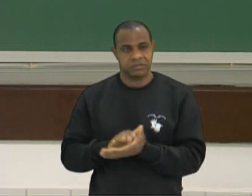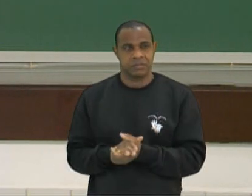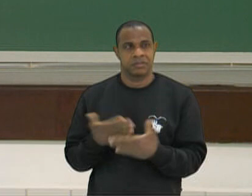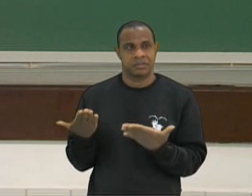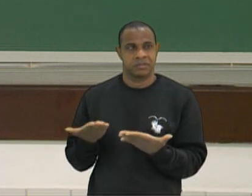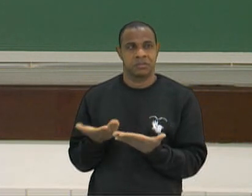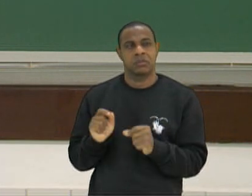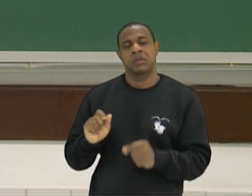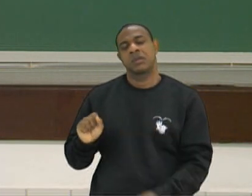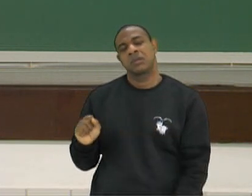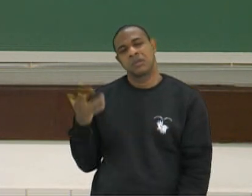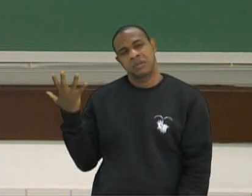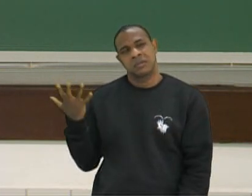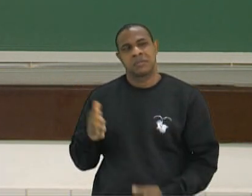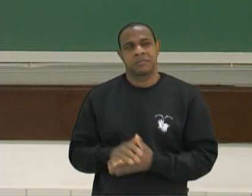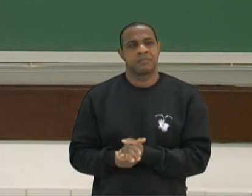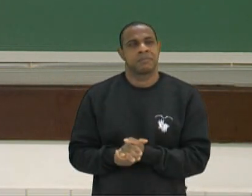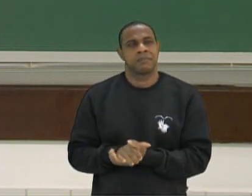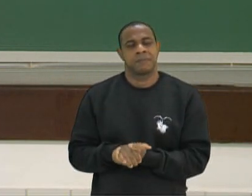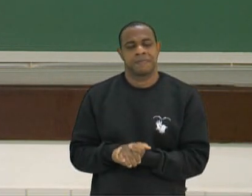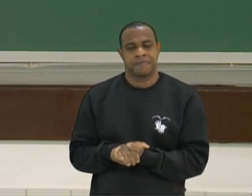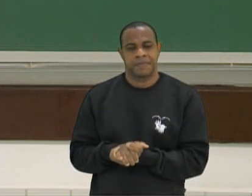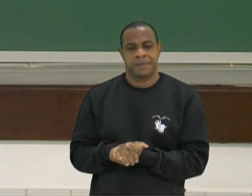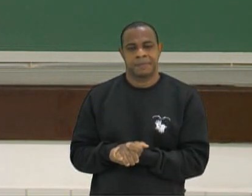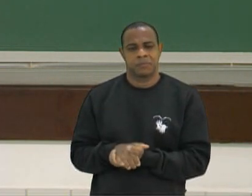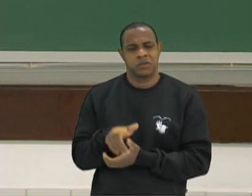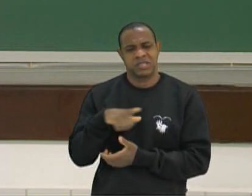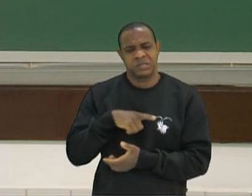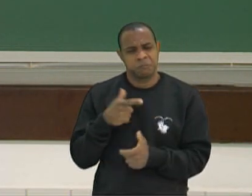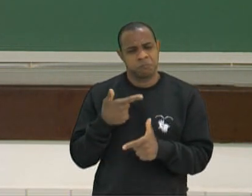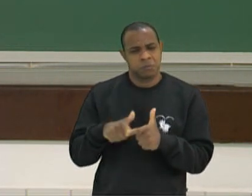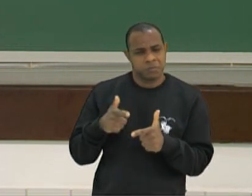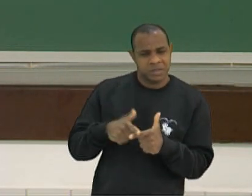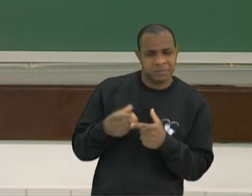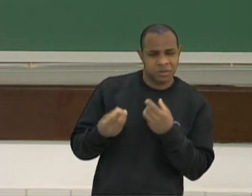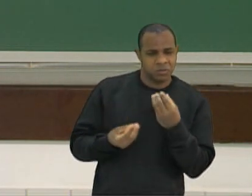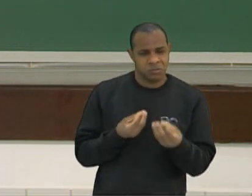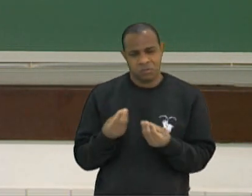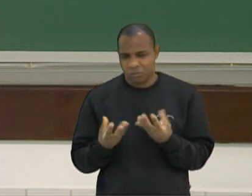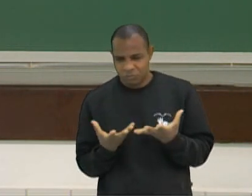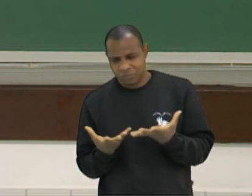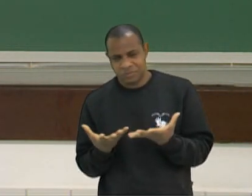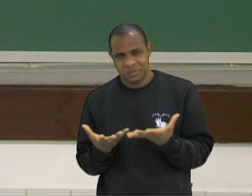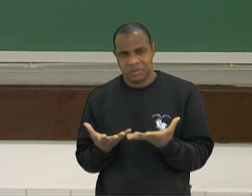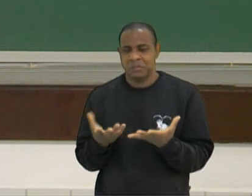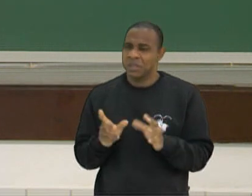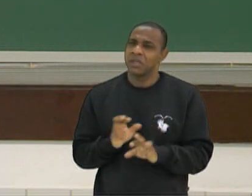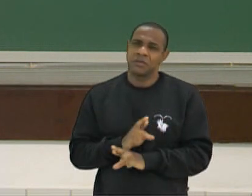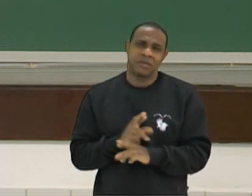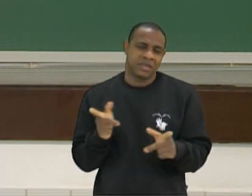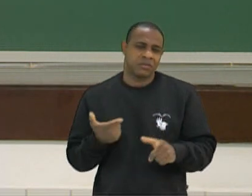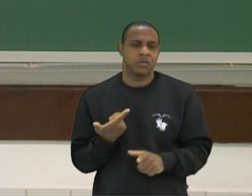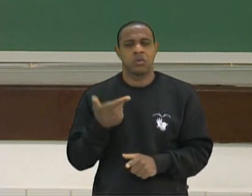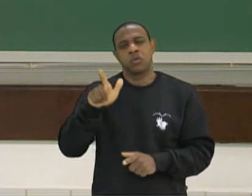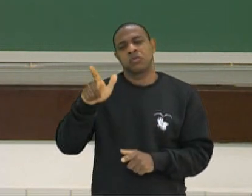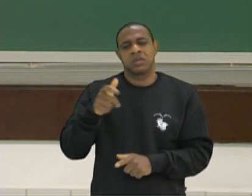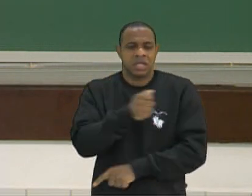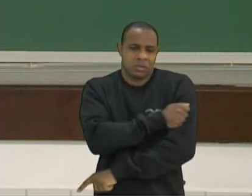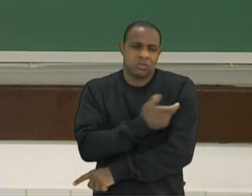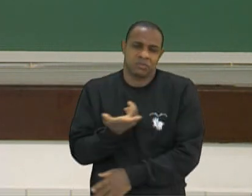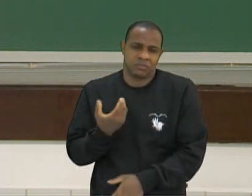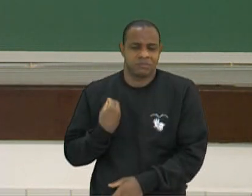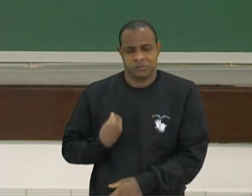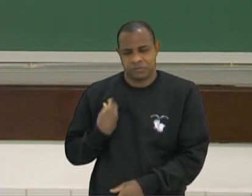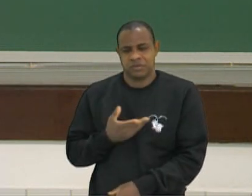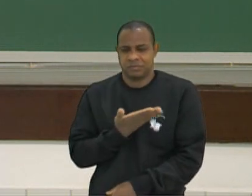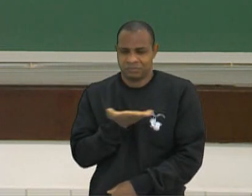acontece? A cada situação que você tem pertinente à sua vida própria pode ser diferente dos 200, 300, 500, 1.000,